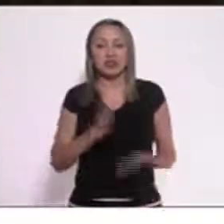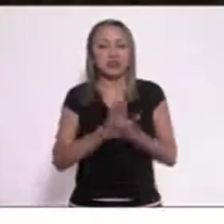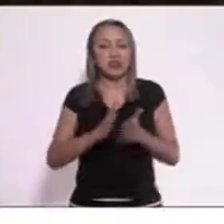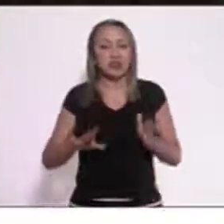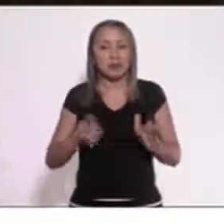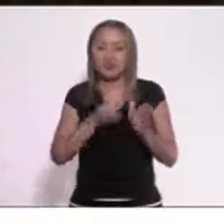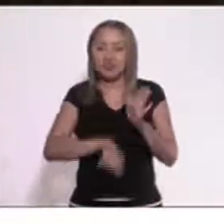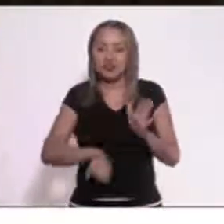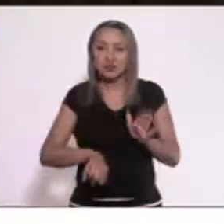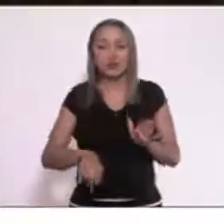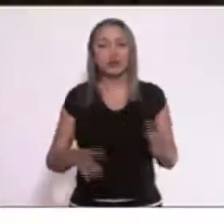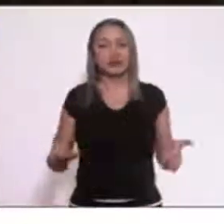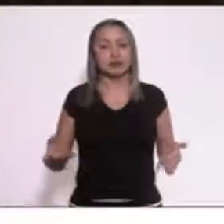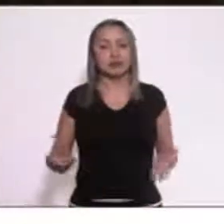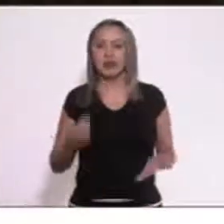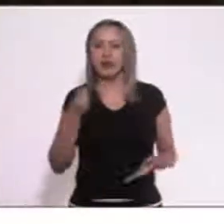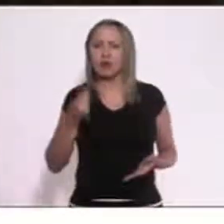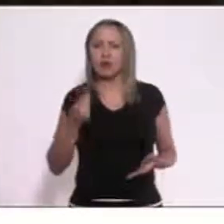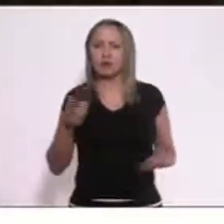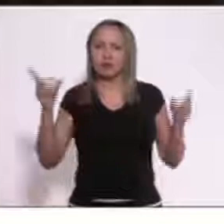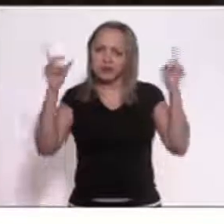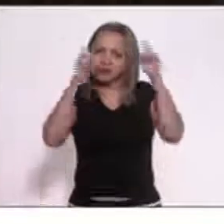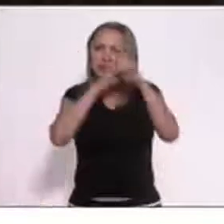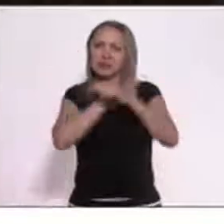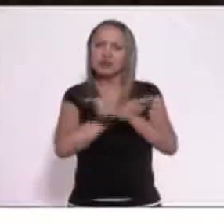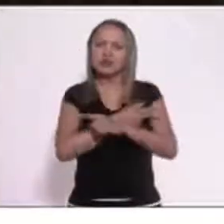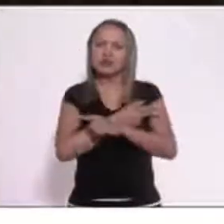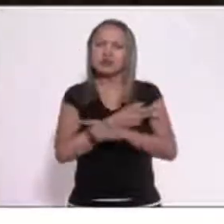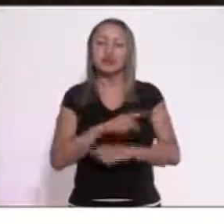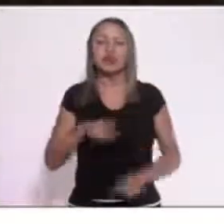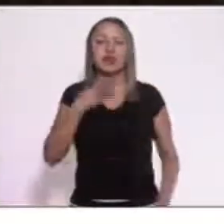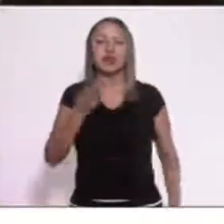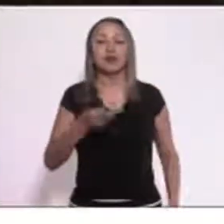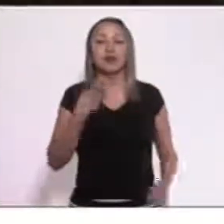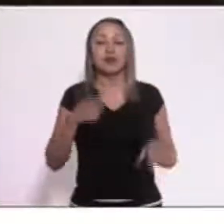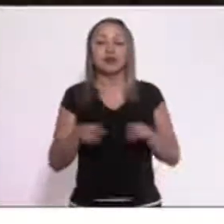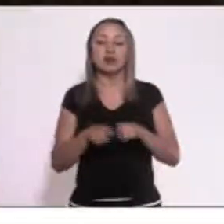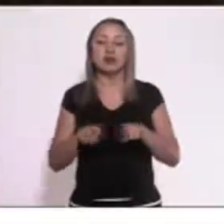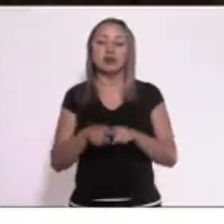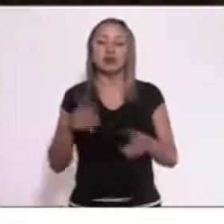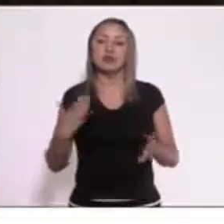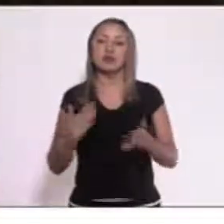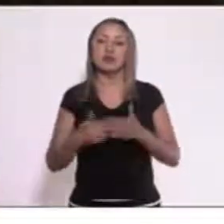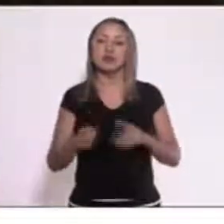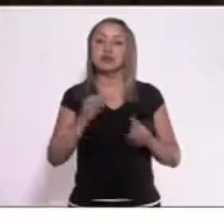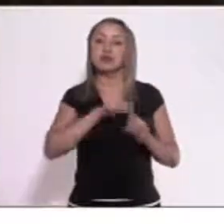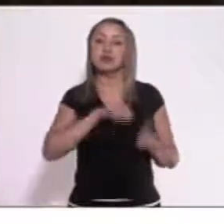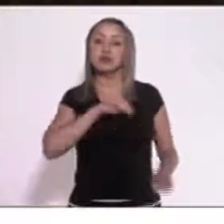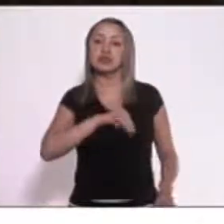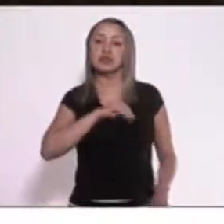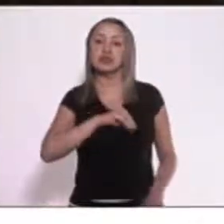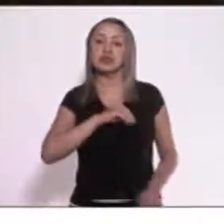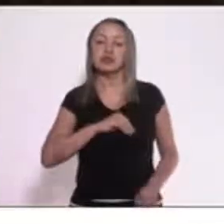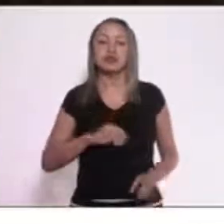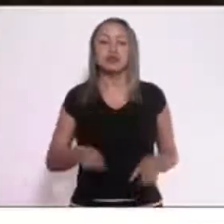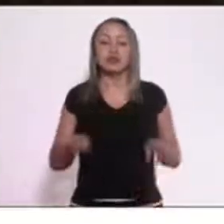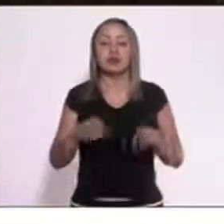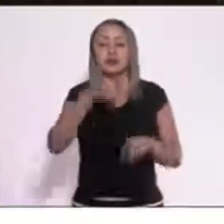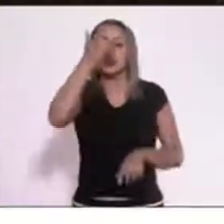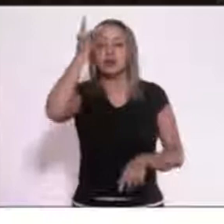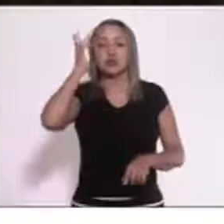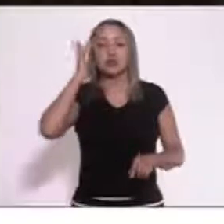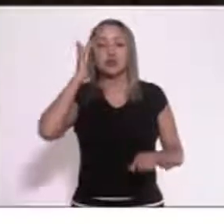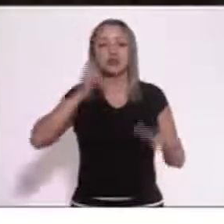absurdo. E, por fim, eu queria só falar das perdas salariais dos servidores públicos.